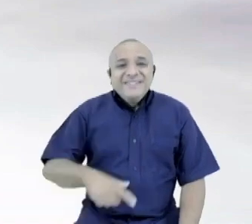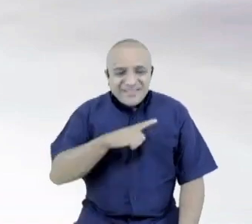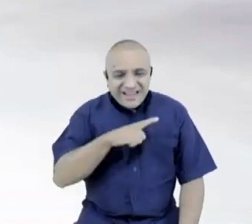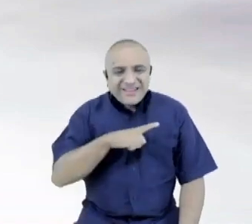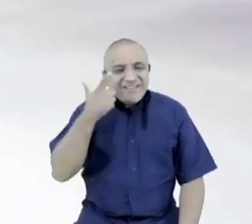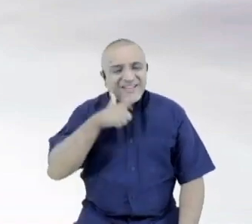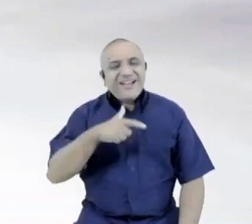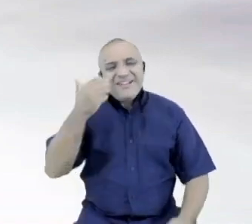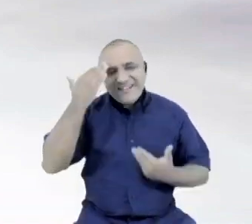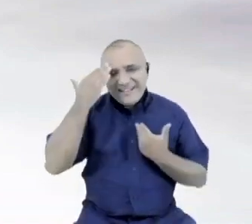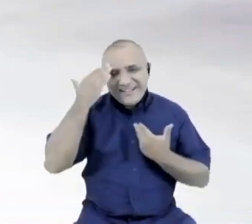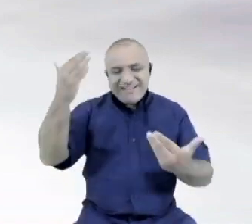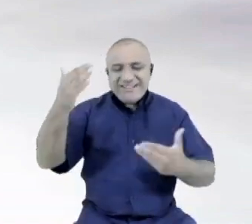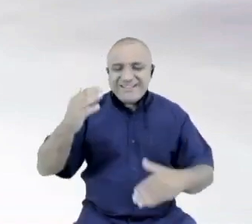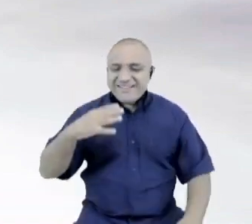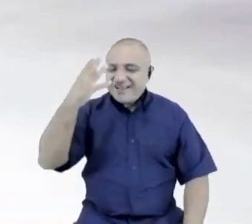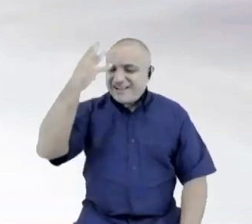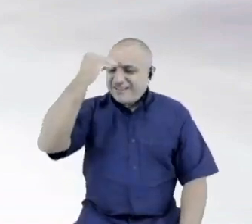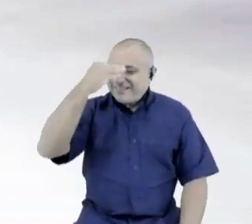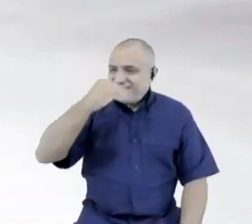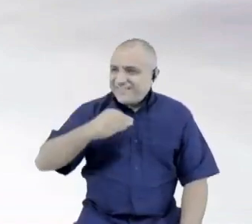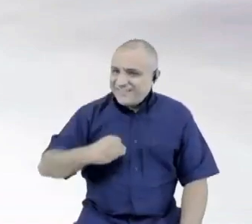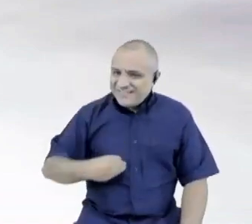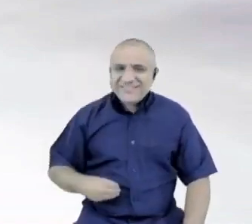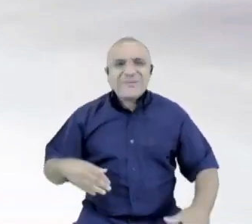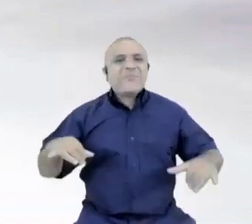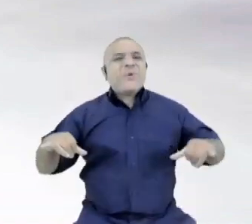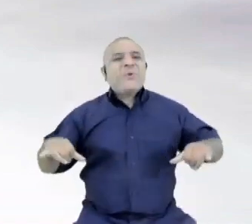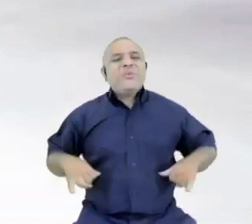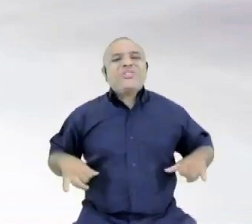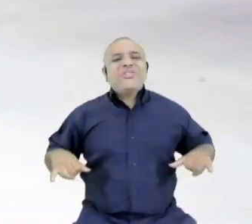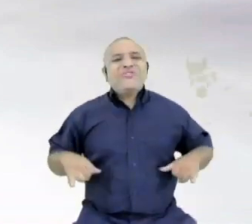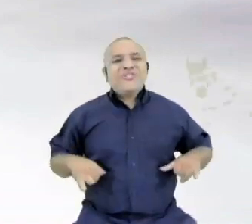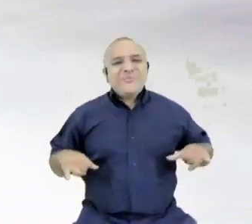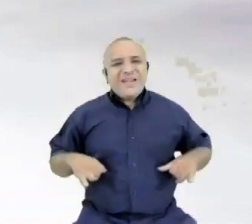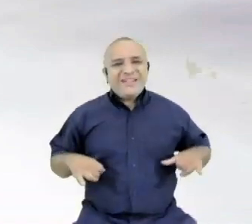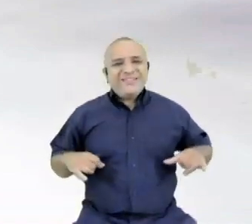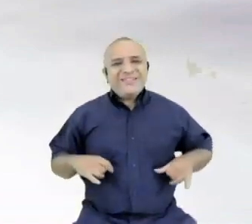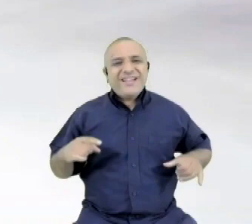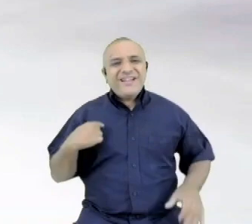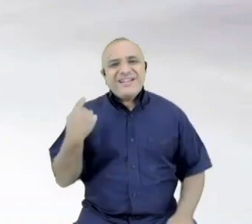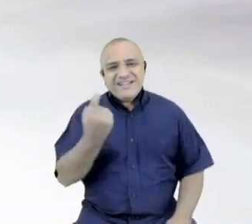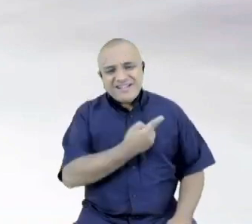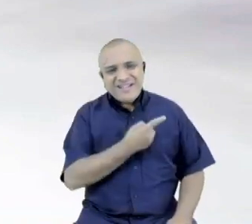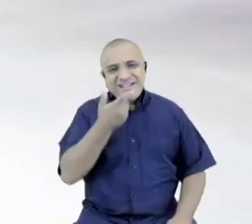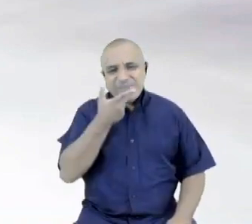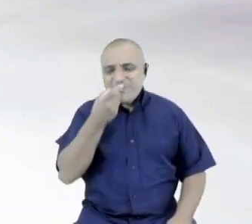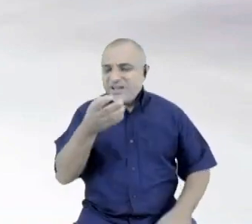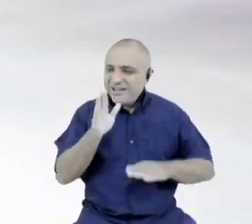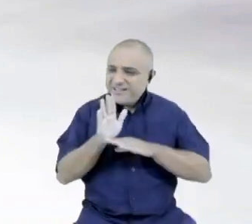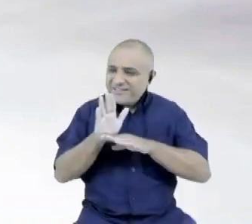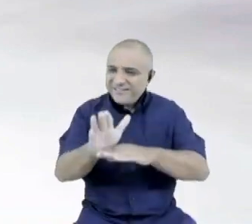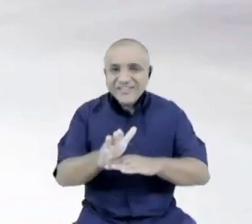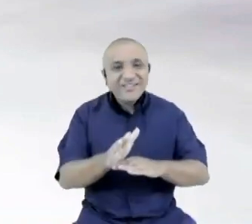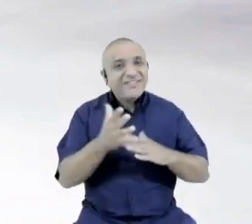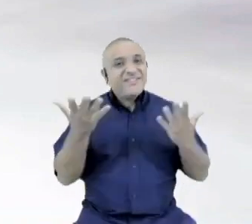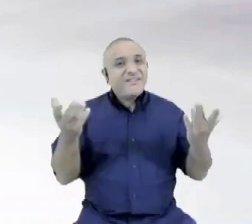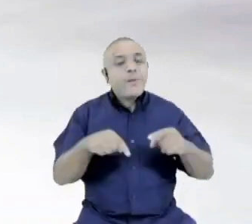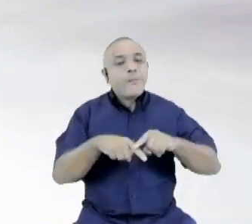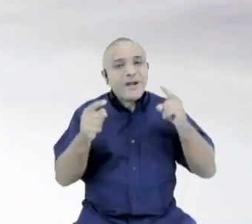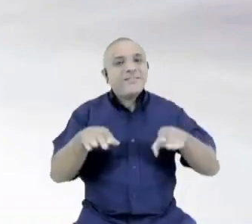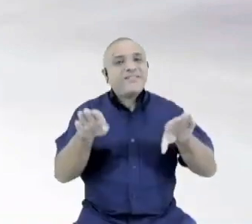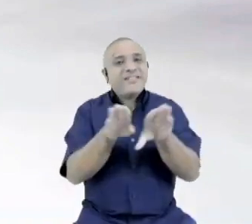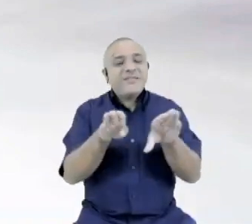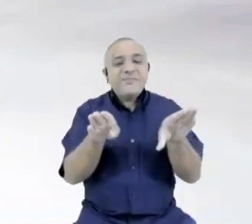tem que agradecer a radiologia pelo sofrimento deles, trazer para nós esse benefício, infelizmente, mas a gente também está num